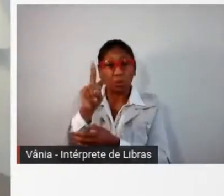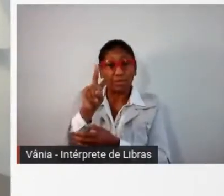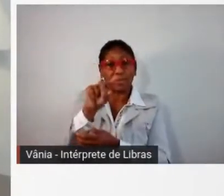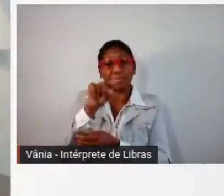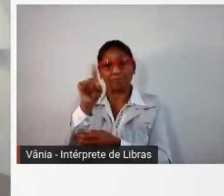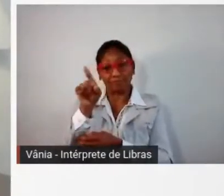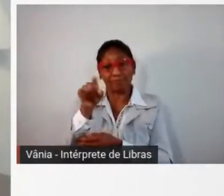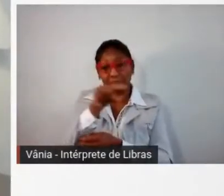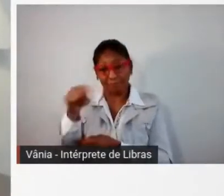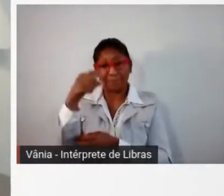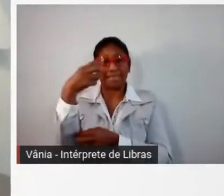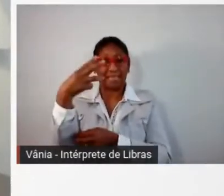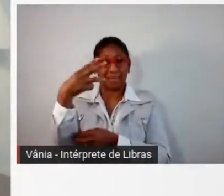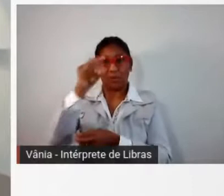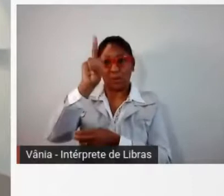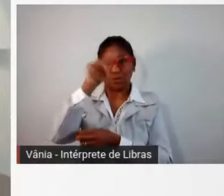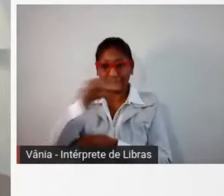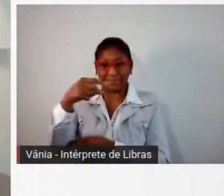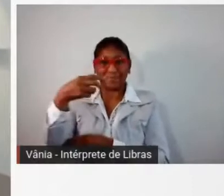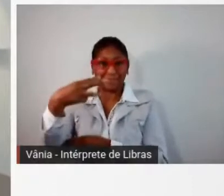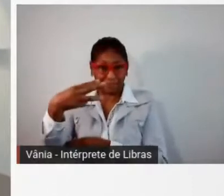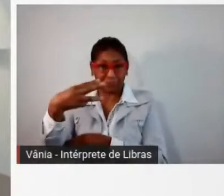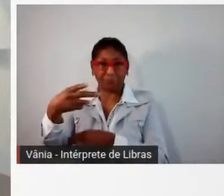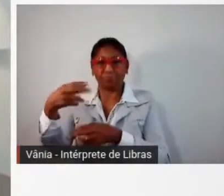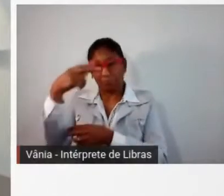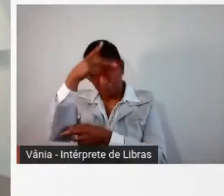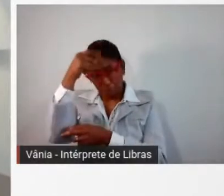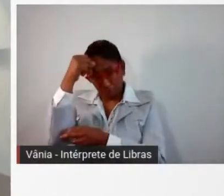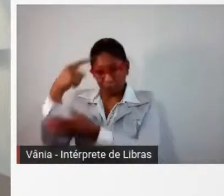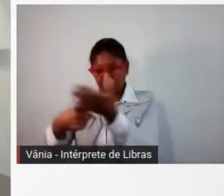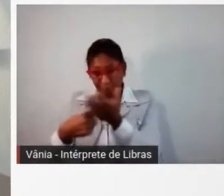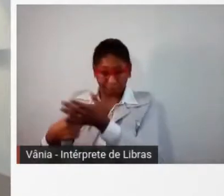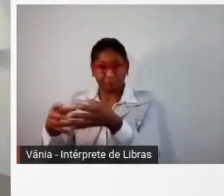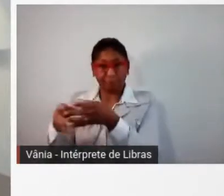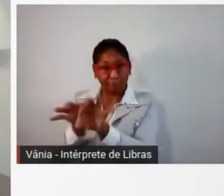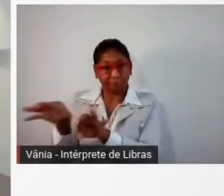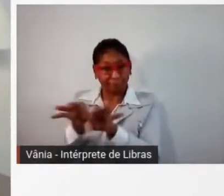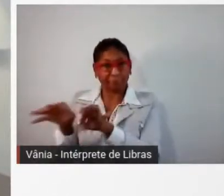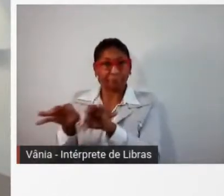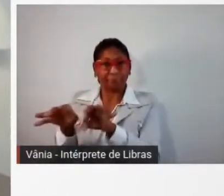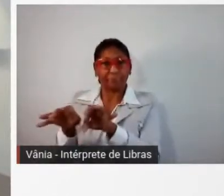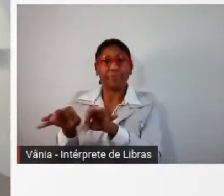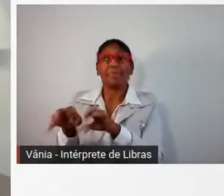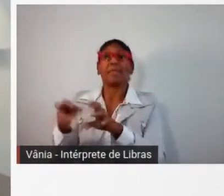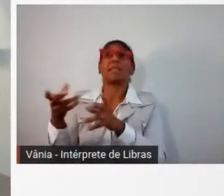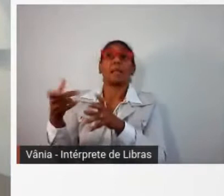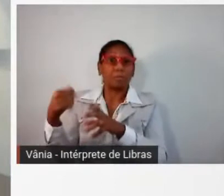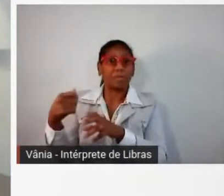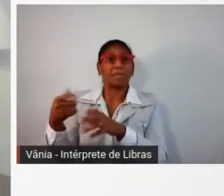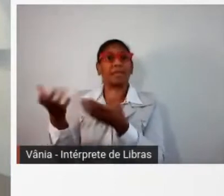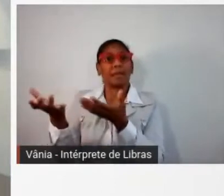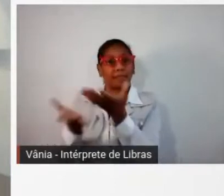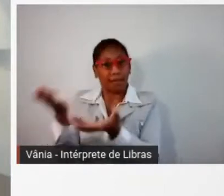ou prefeitas da região, de cada uma das regiões Covid, ou seja, para guardar uma uniformidade de